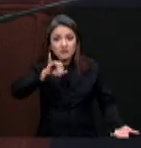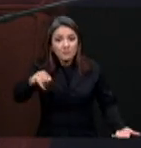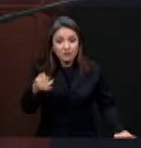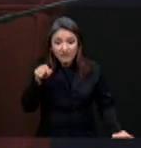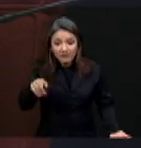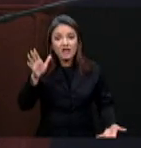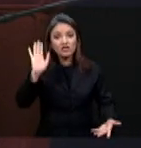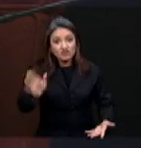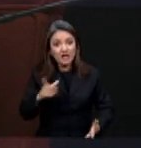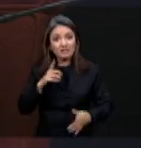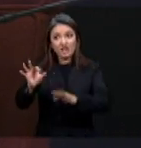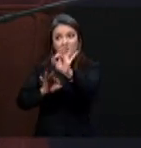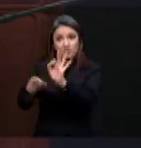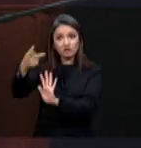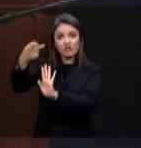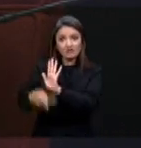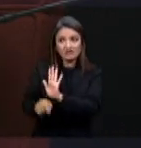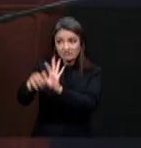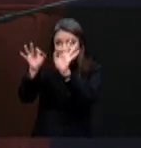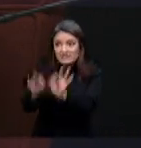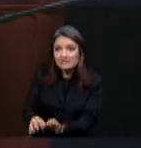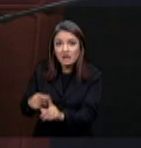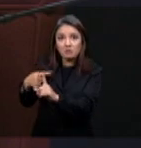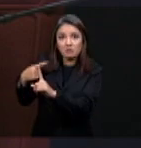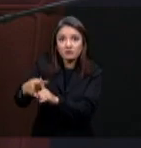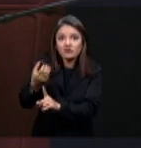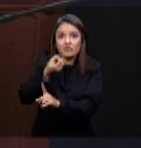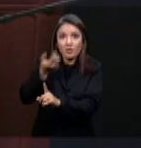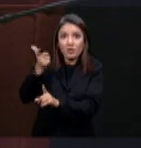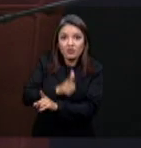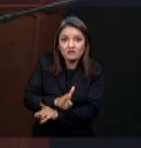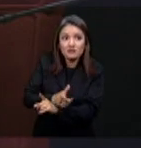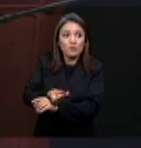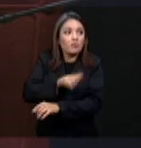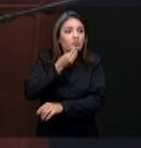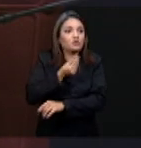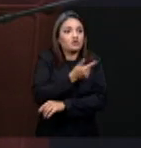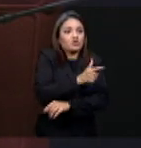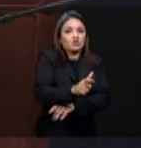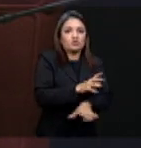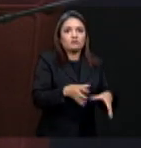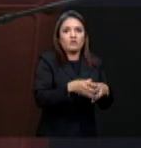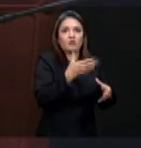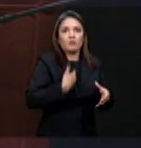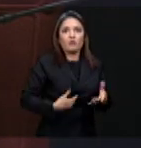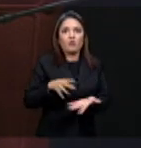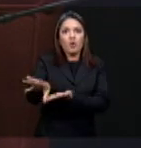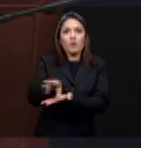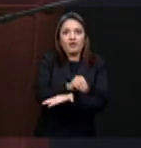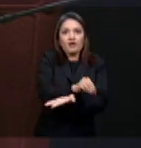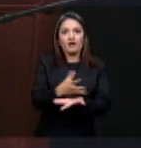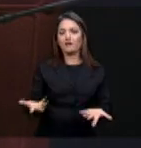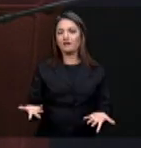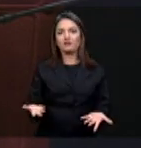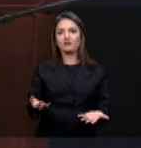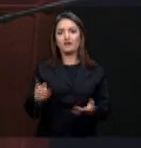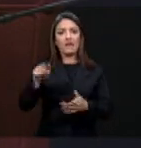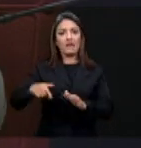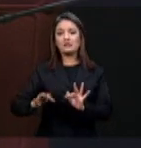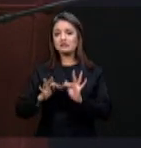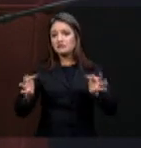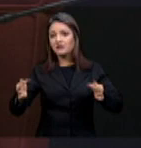é seu começo a doutora Lúcia muitos anos ela tem um modelo de gestão incrível simples que poderia estar sendo copiado